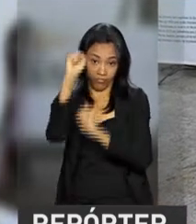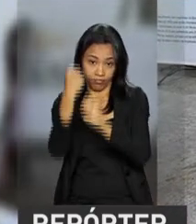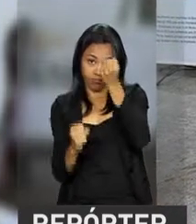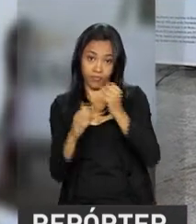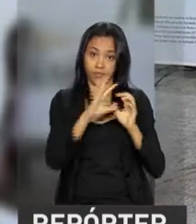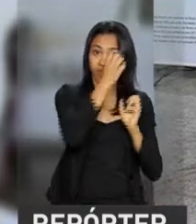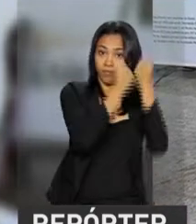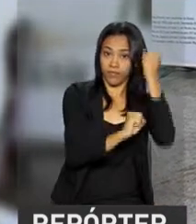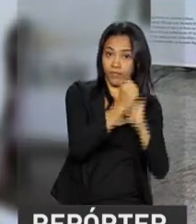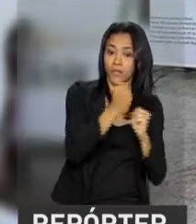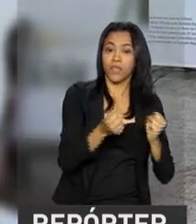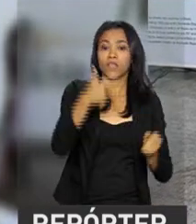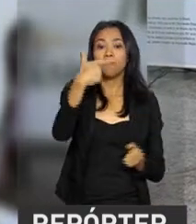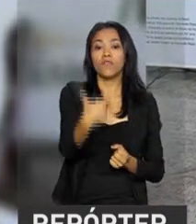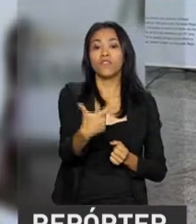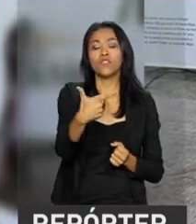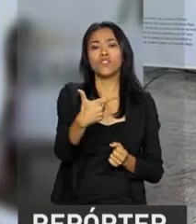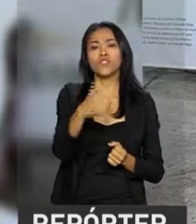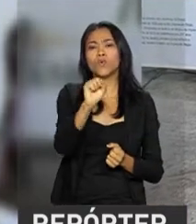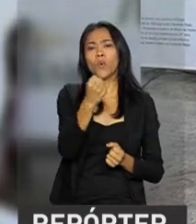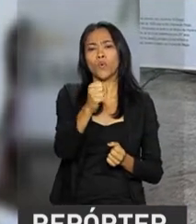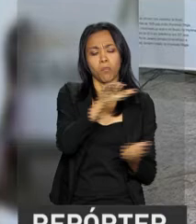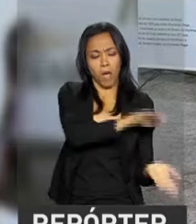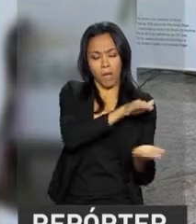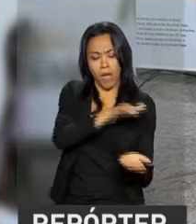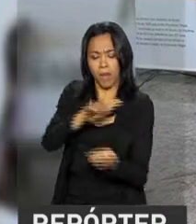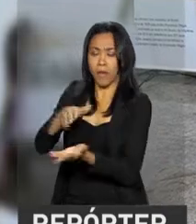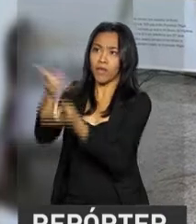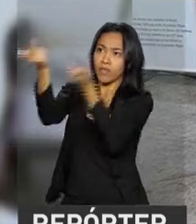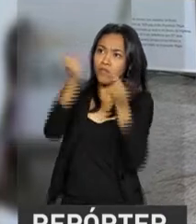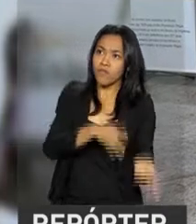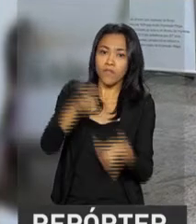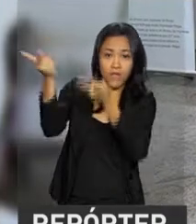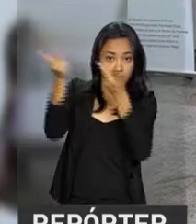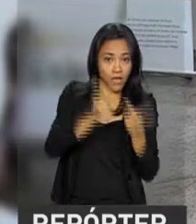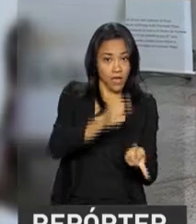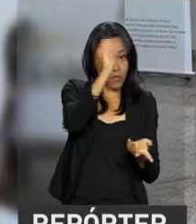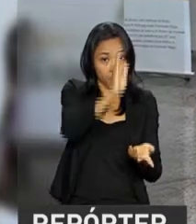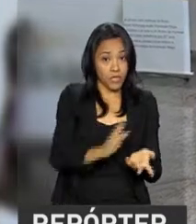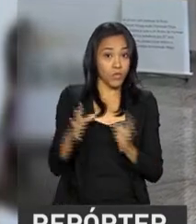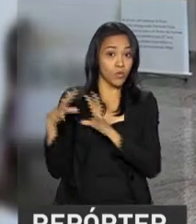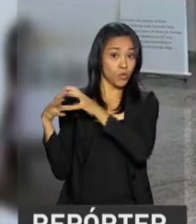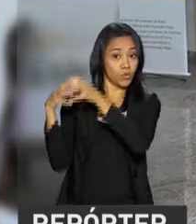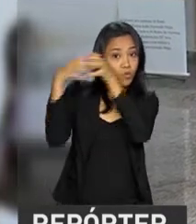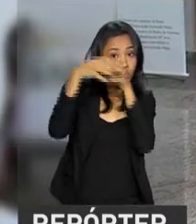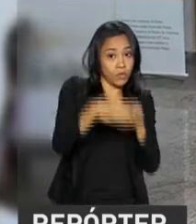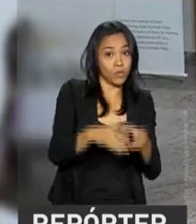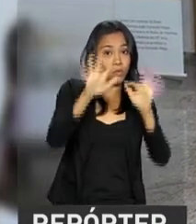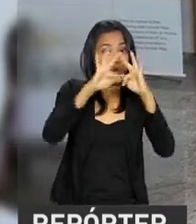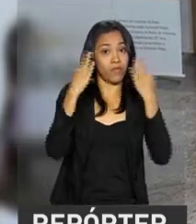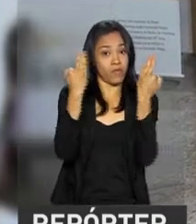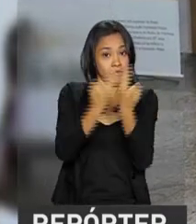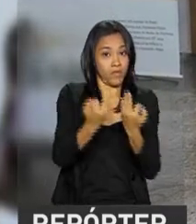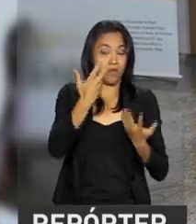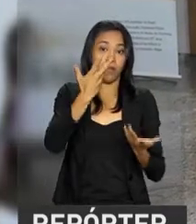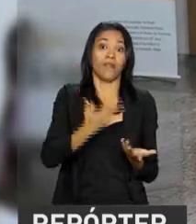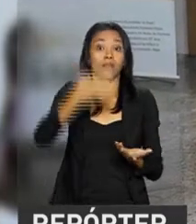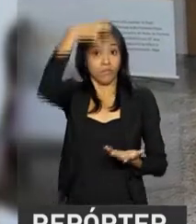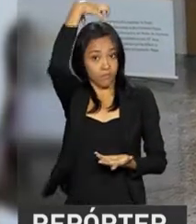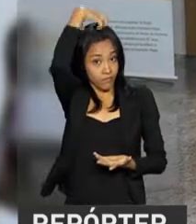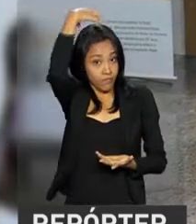28 caixas de tipos que vieram de portugal de navio junto com a família real para registrar a vida administrativa